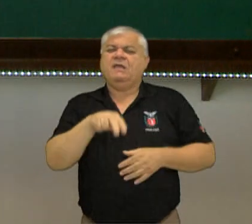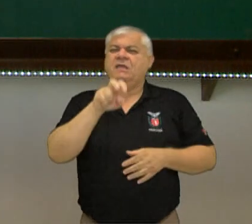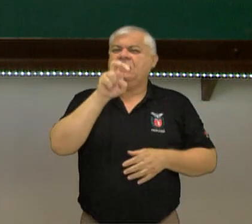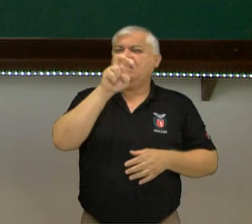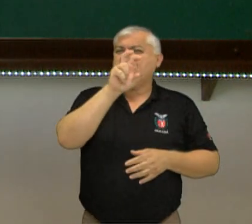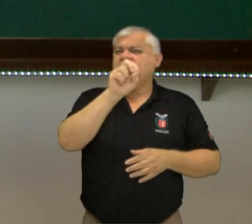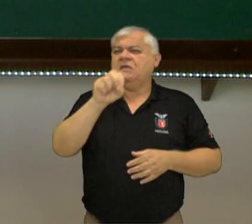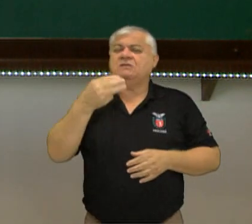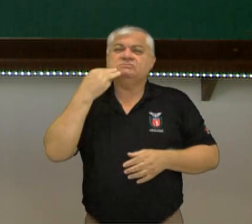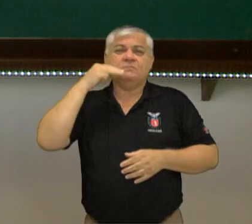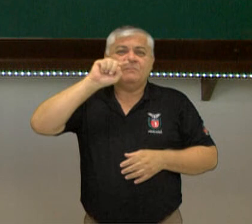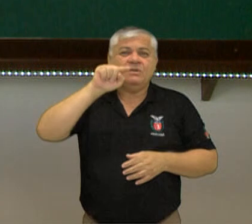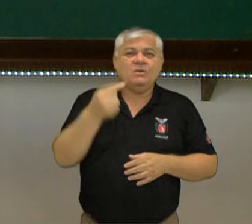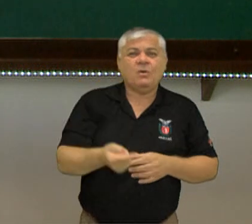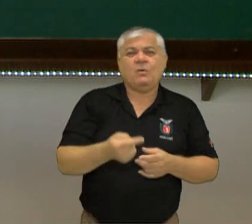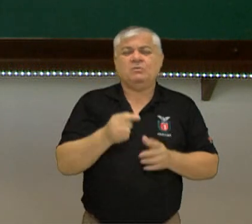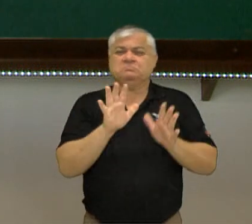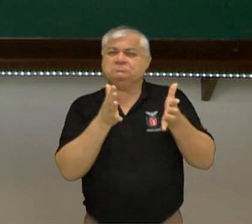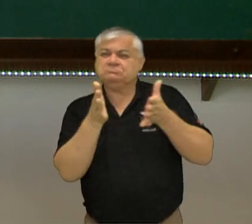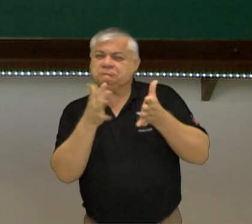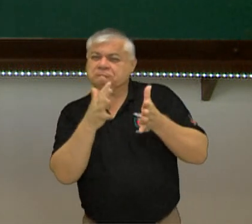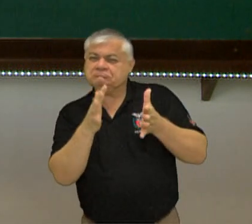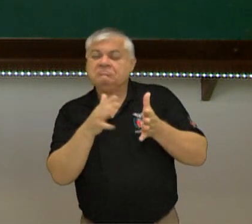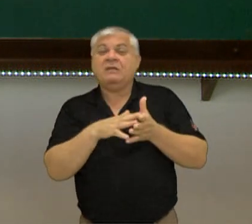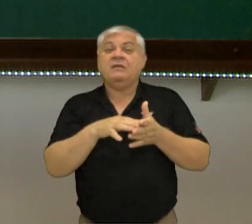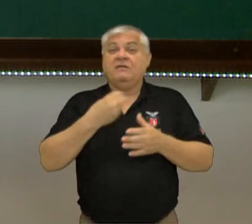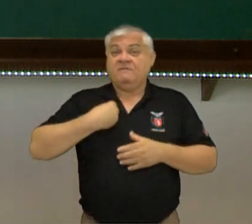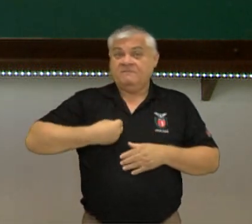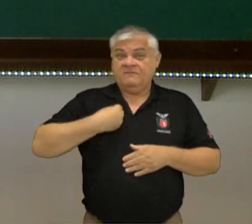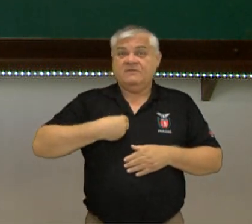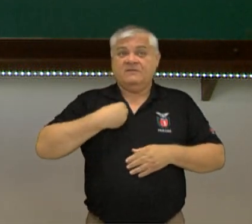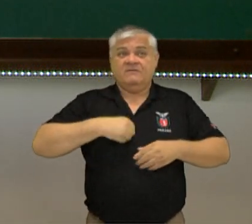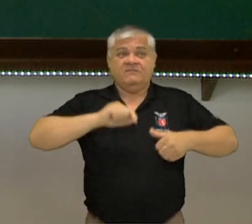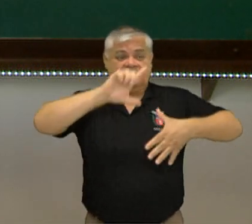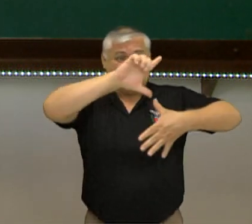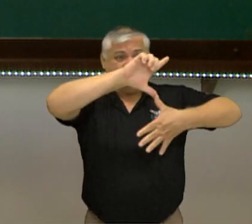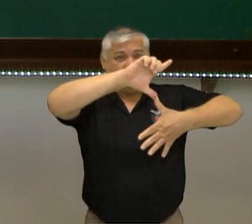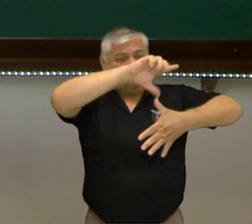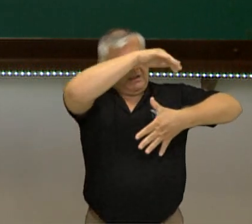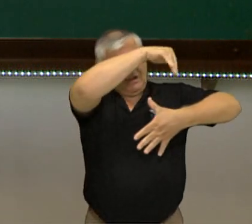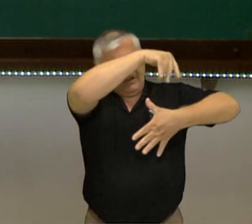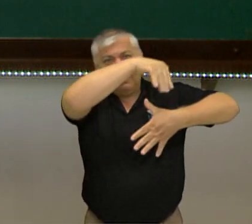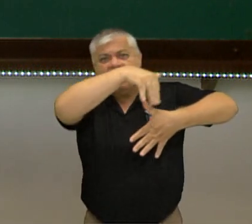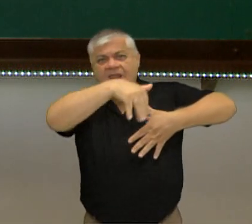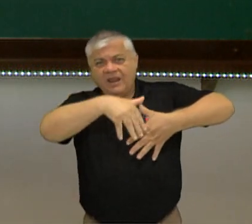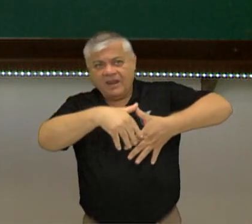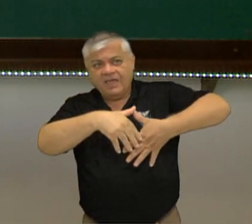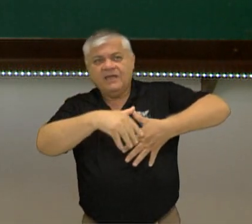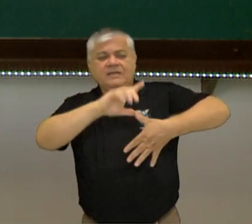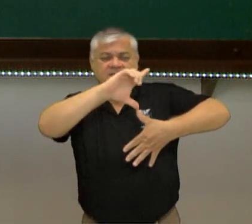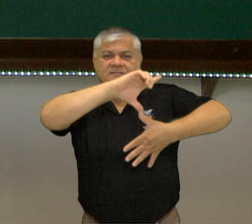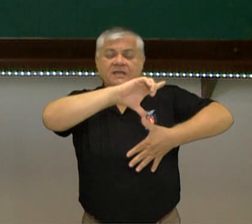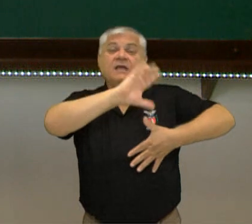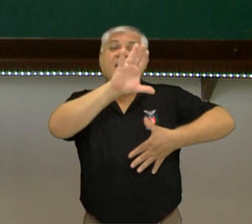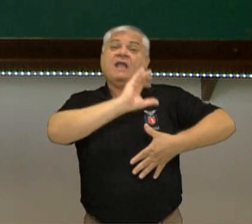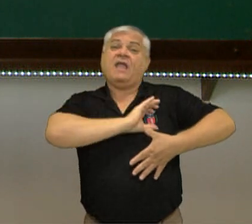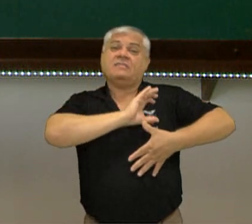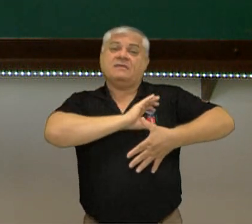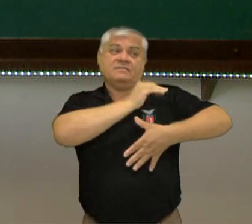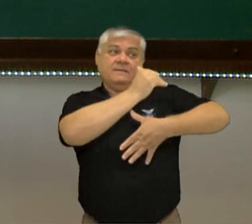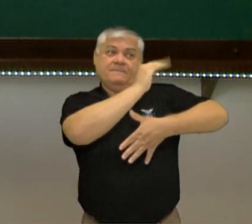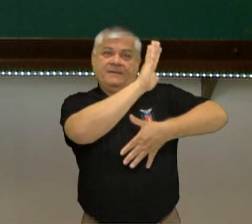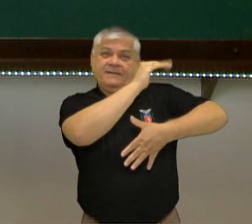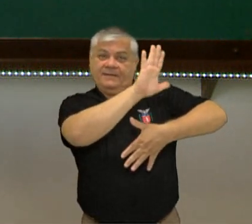pessoas vivendo no continente aqui latino-americano, né, do México para baixo, com exceção do Canadá, dos